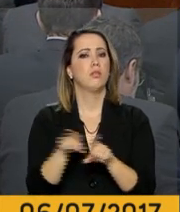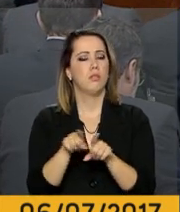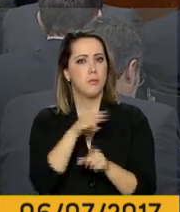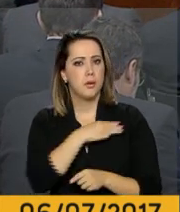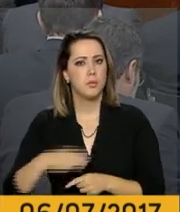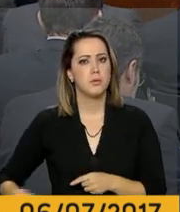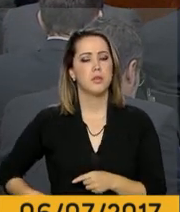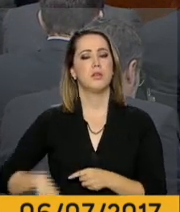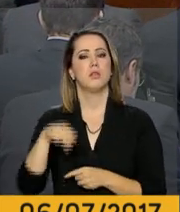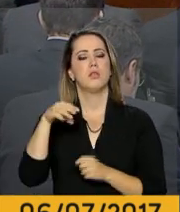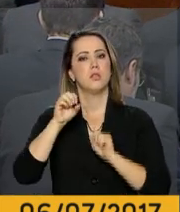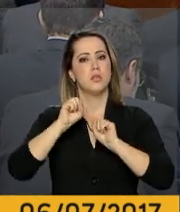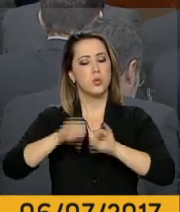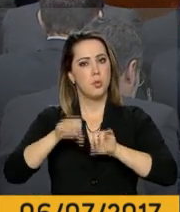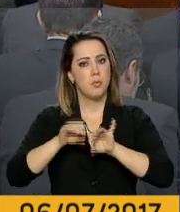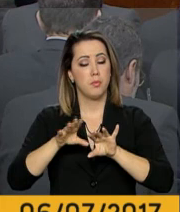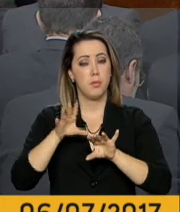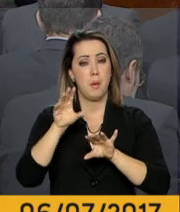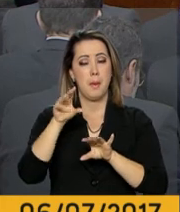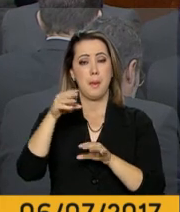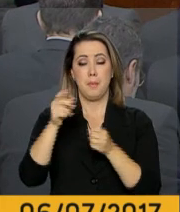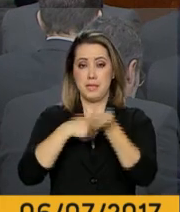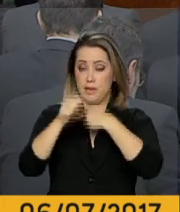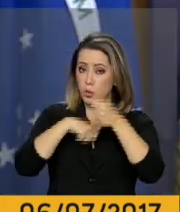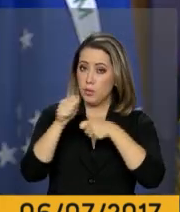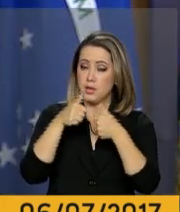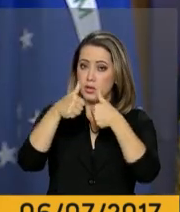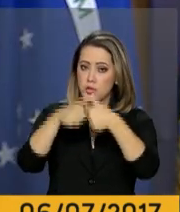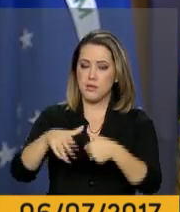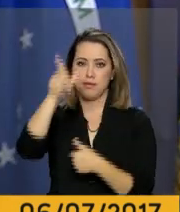já está lá em hamburgo na alemanha